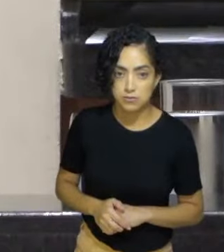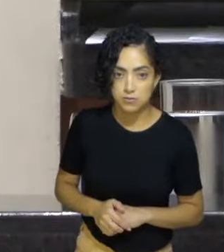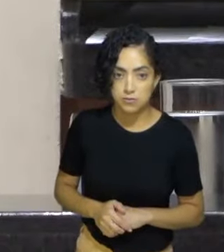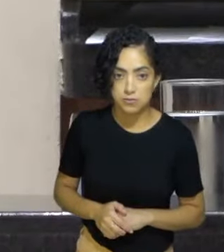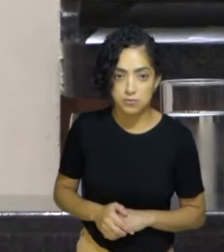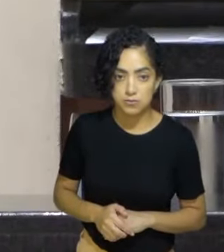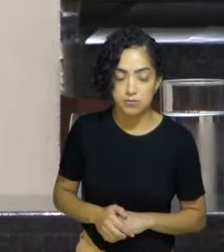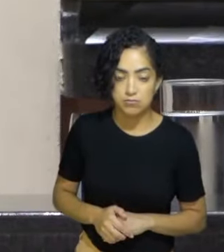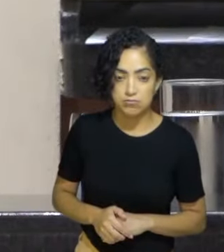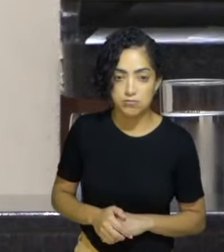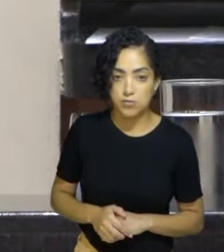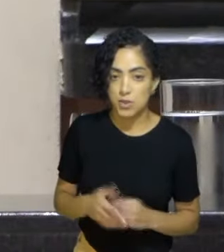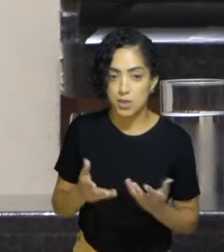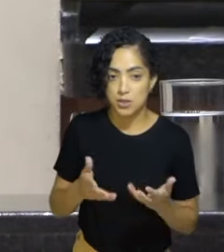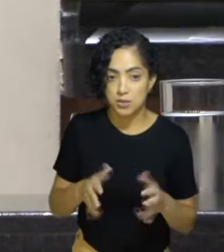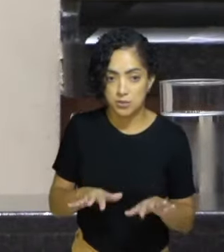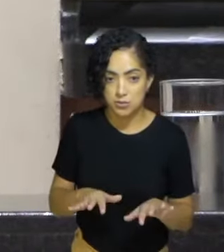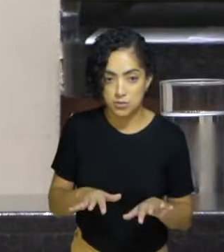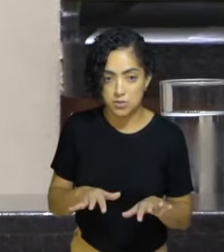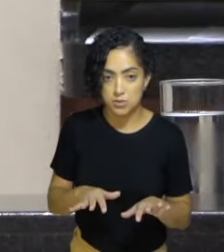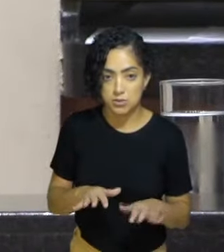abdica da palavra no momento.